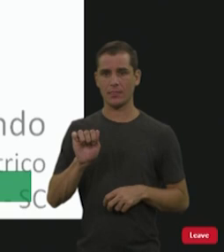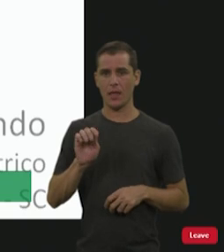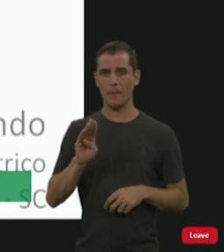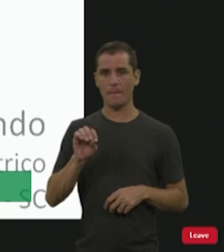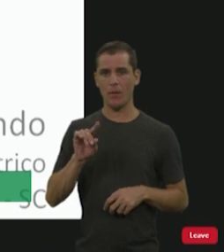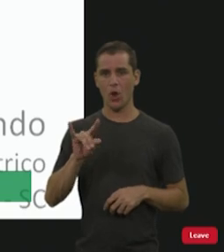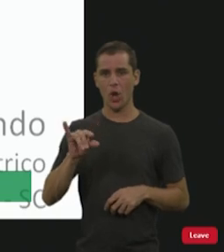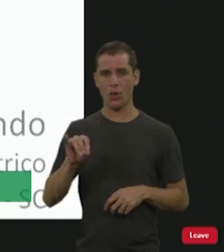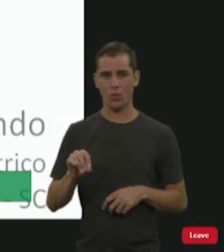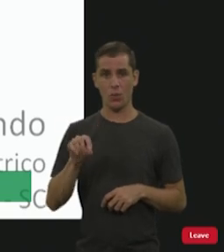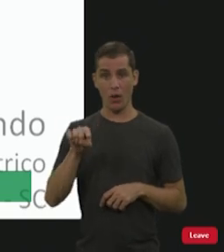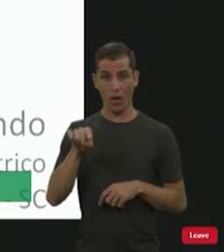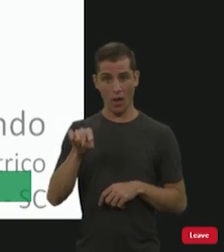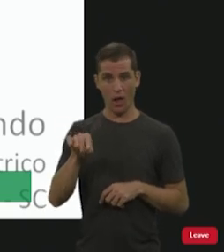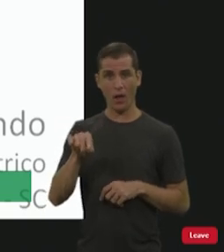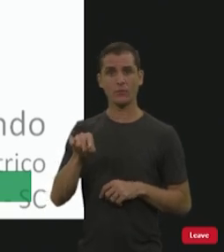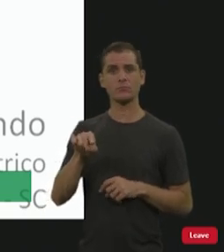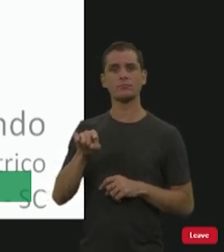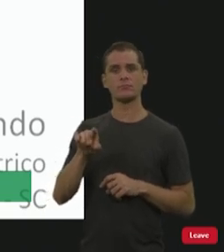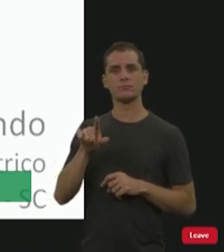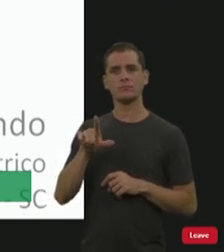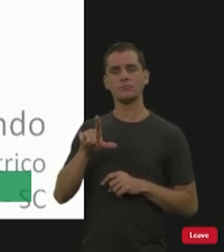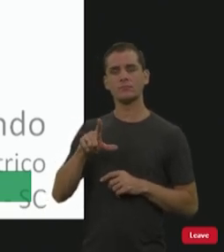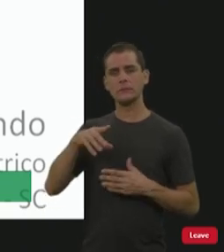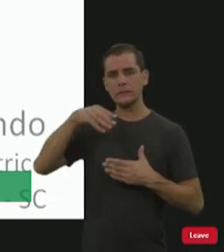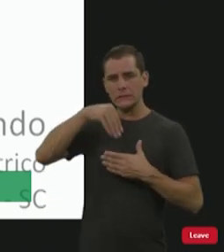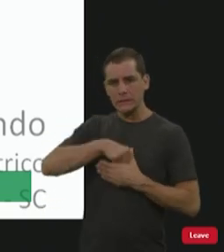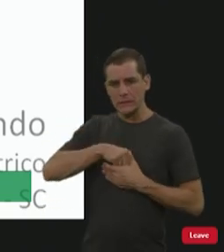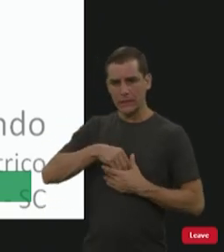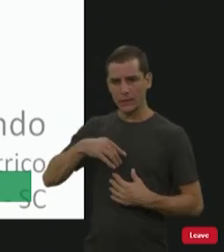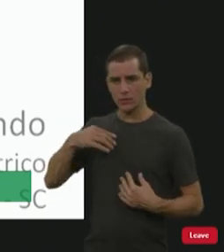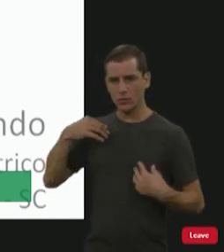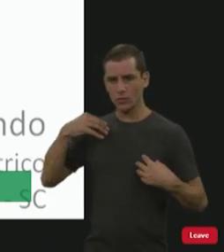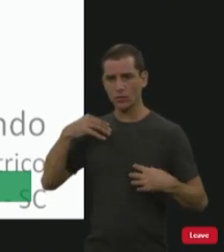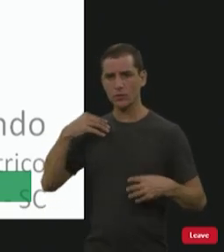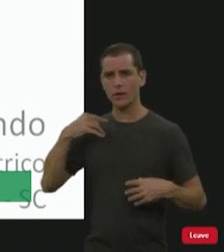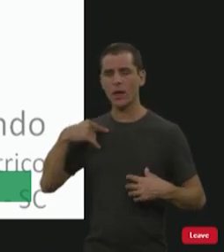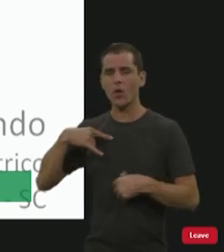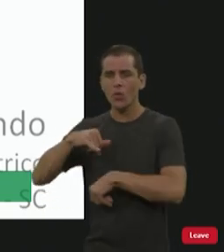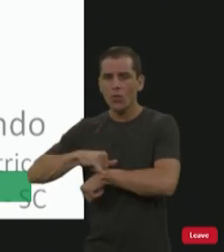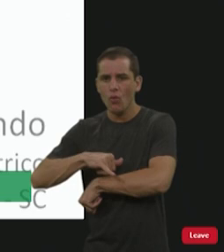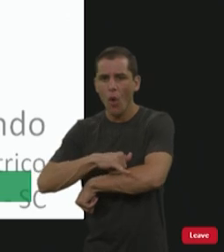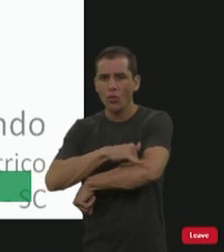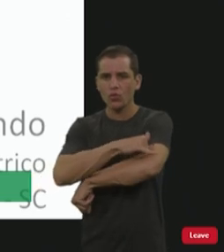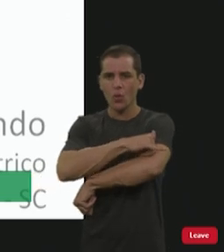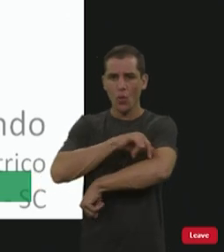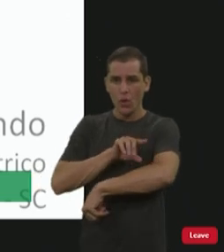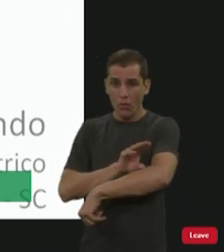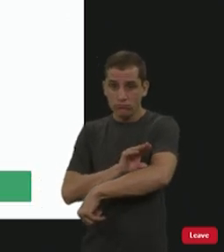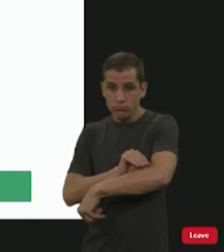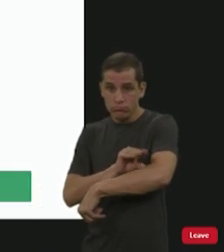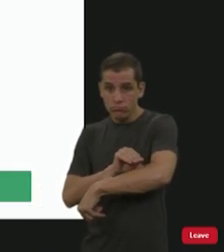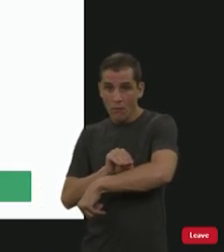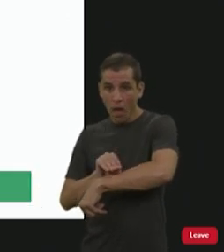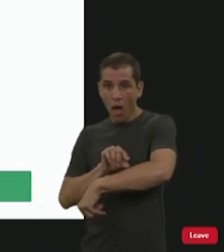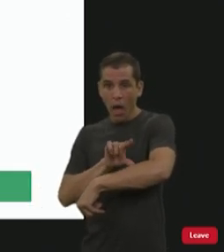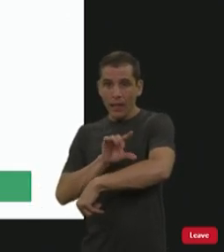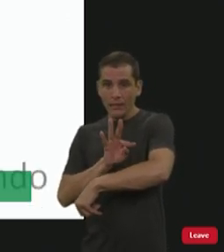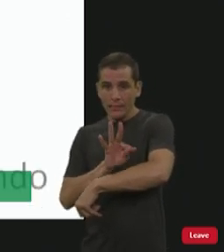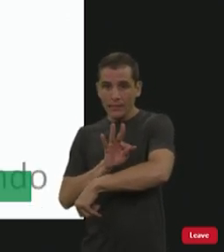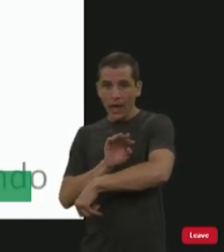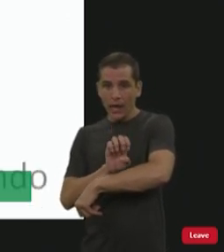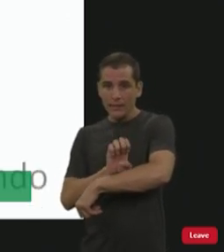além da ausência do tecido adiposo, esse armazenamento inadequado da gordura pode levar a consequências metabólicas.